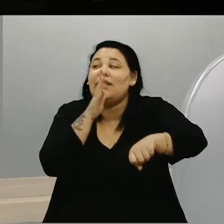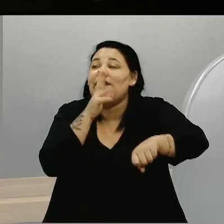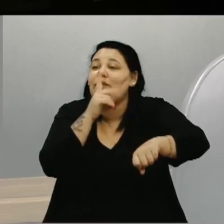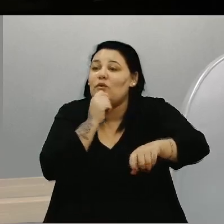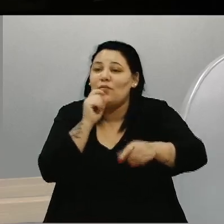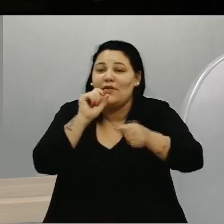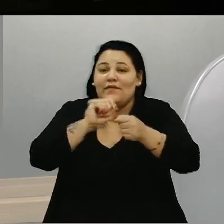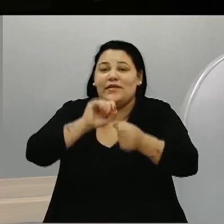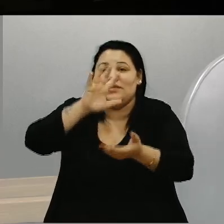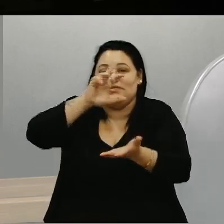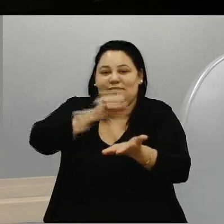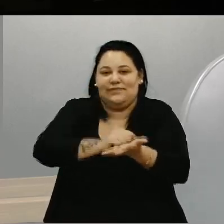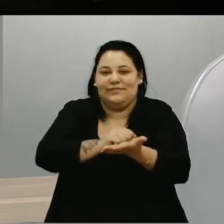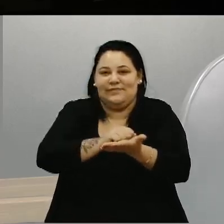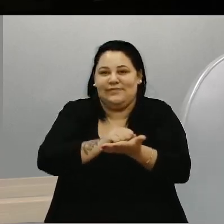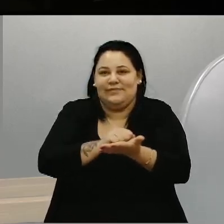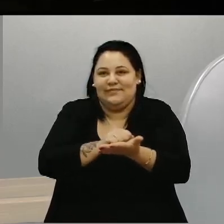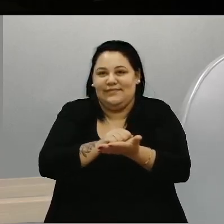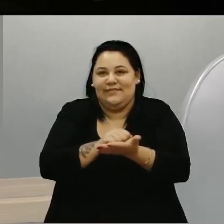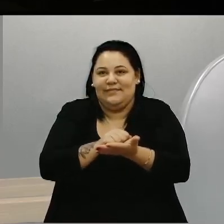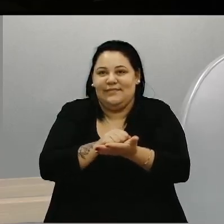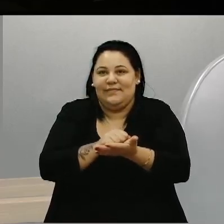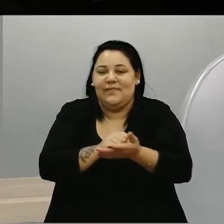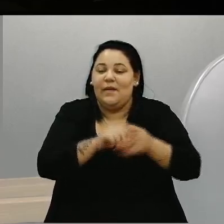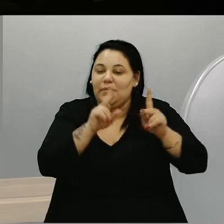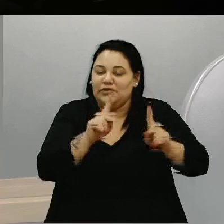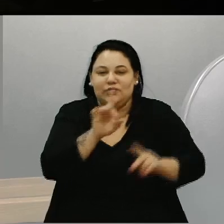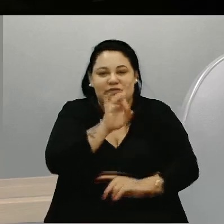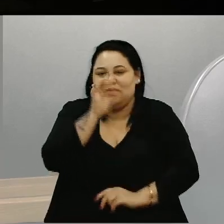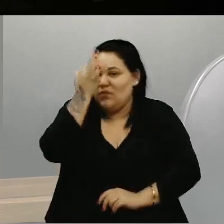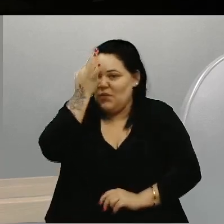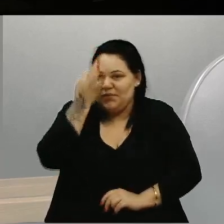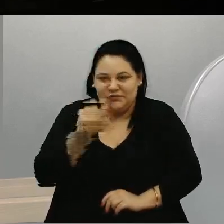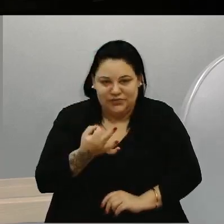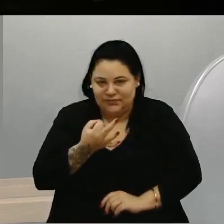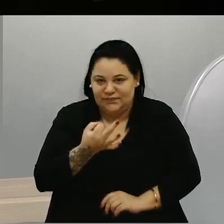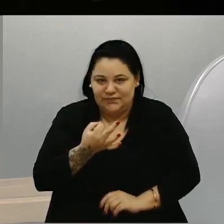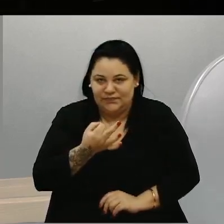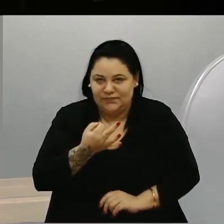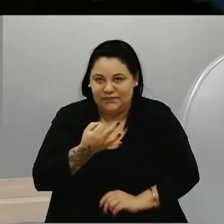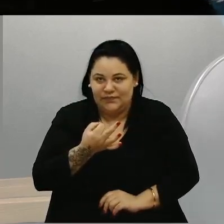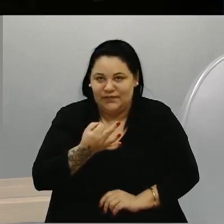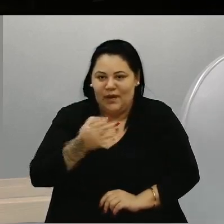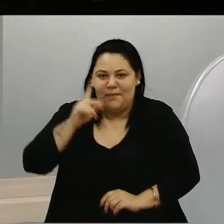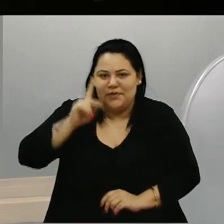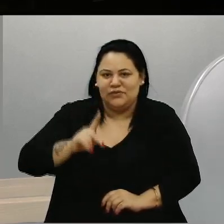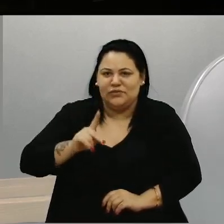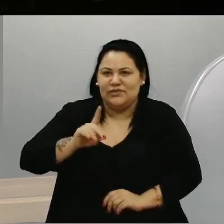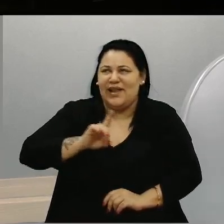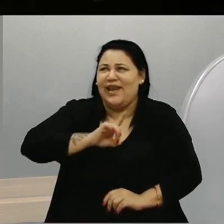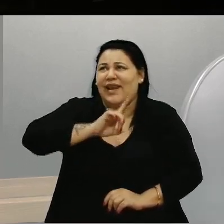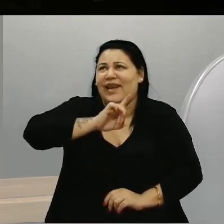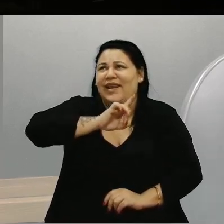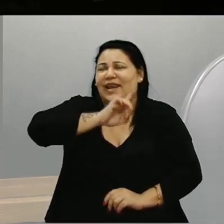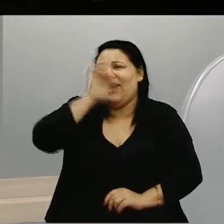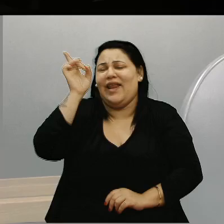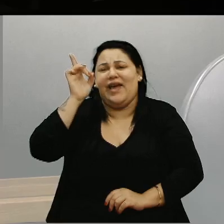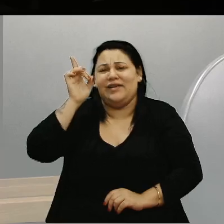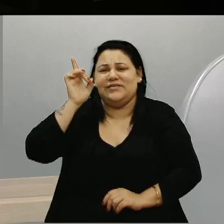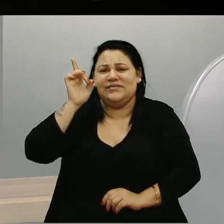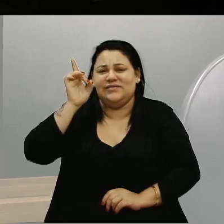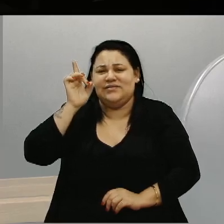cadastro. Foi assim, a pessoa não estava entendendo, foi uma pessoa lá do Ceará que atendeu,